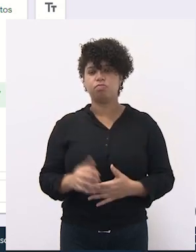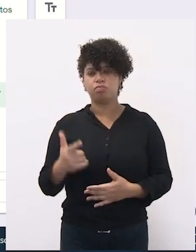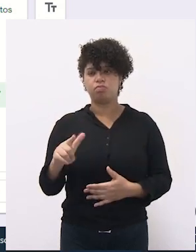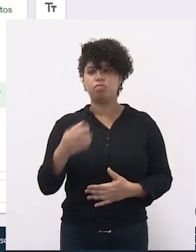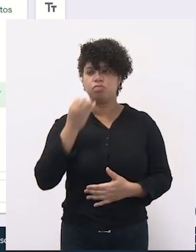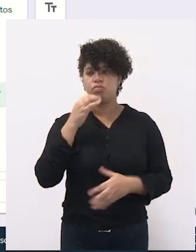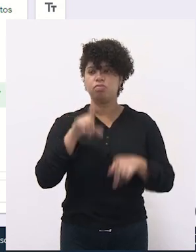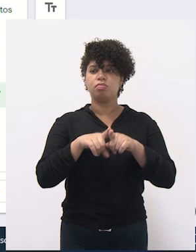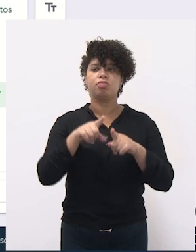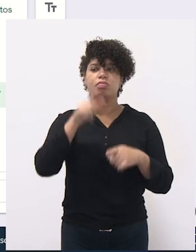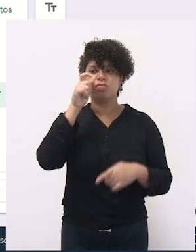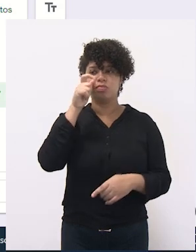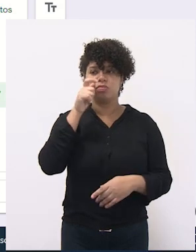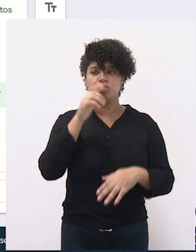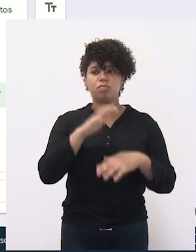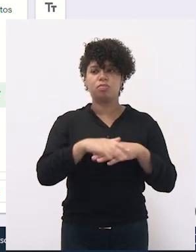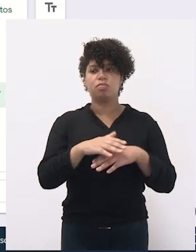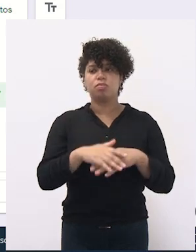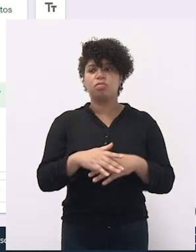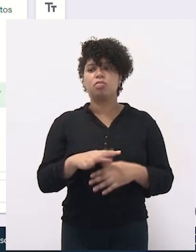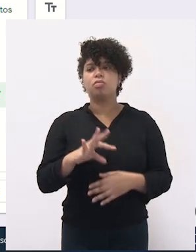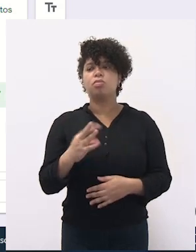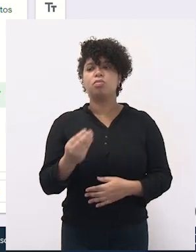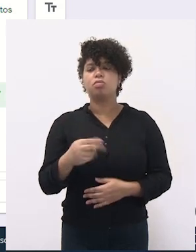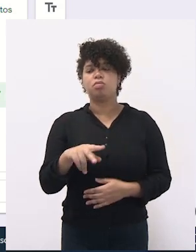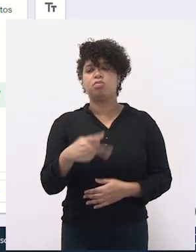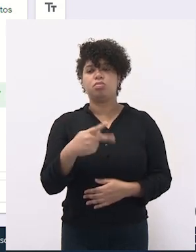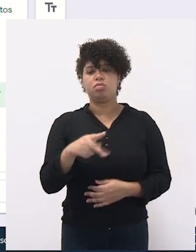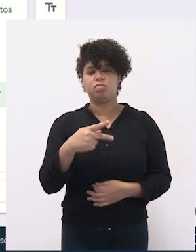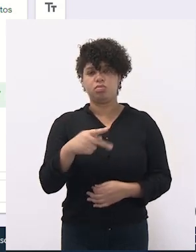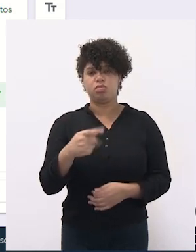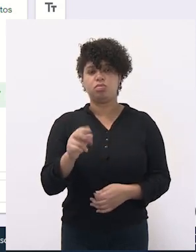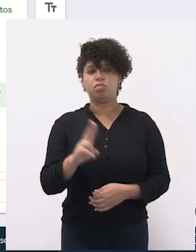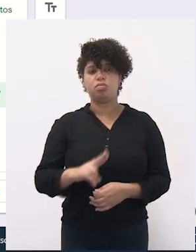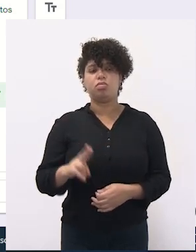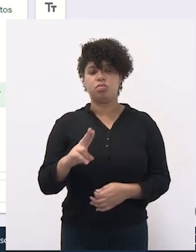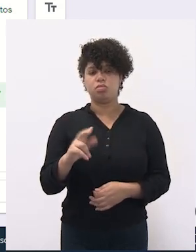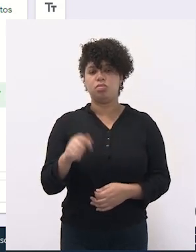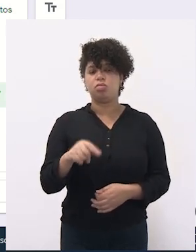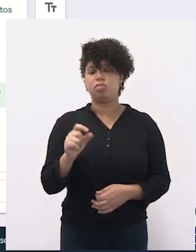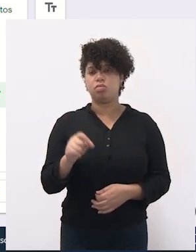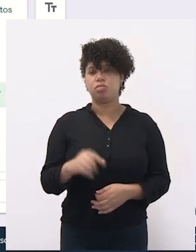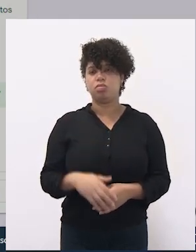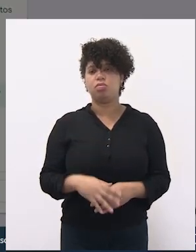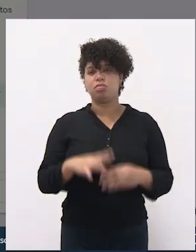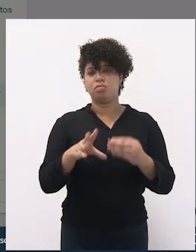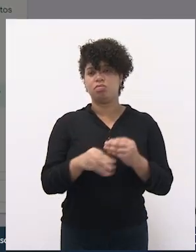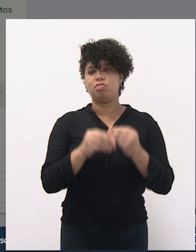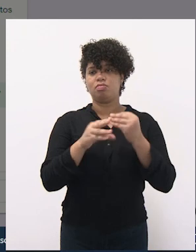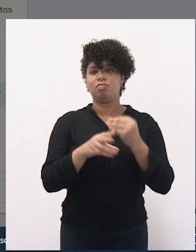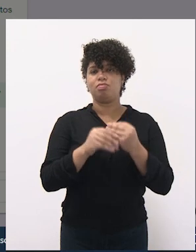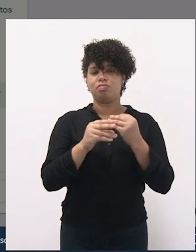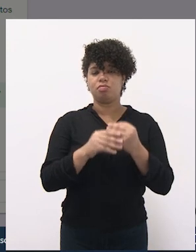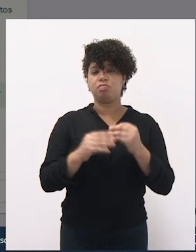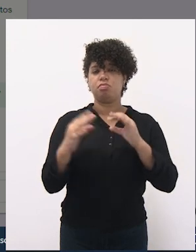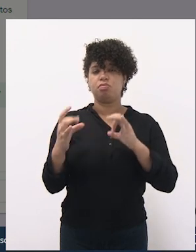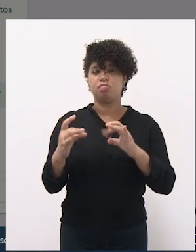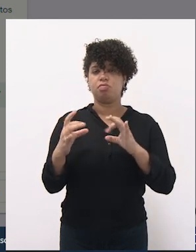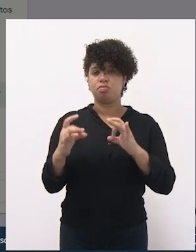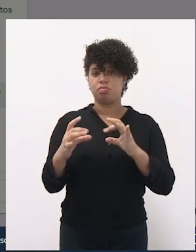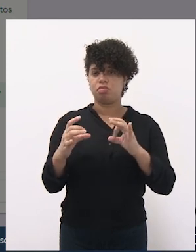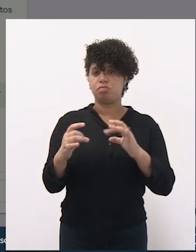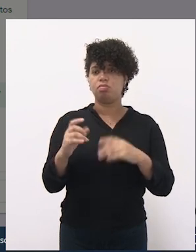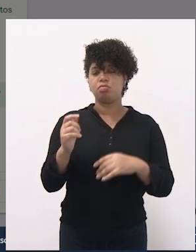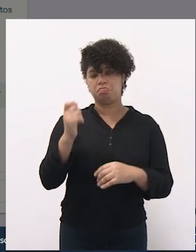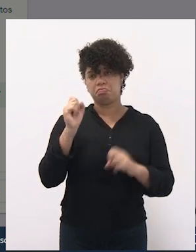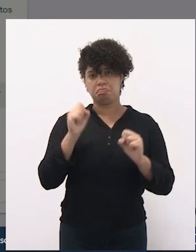pessoal, e interessante para que todos os professores possam utilizar, é adicionar um feedback. Então, você pode adicionar